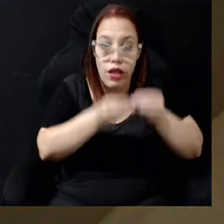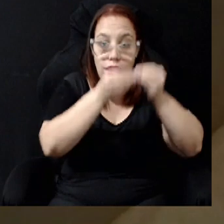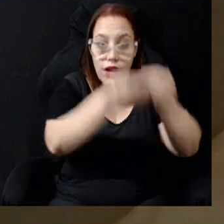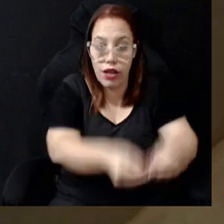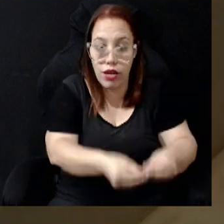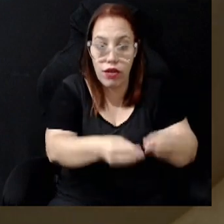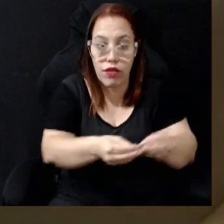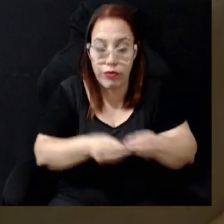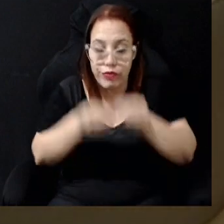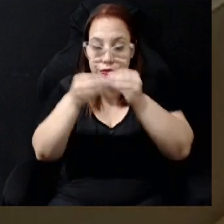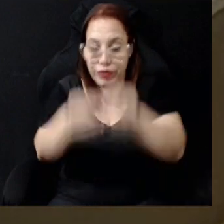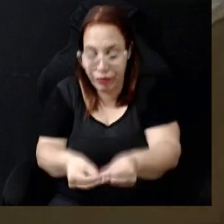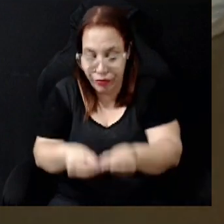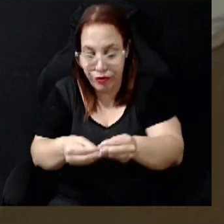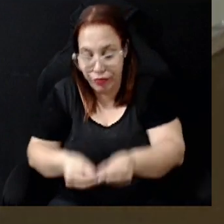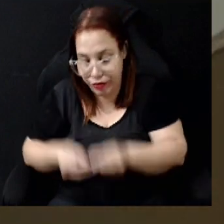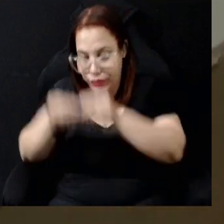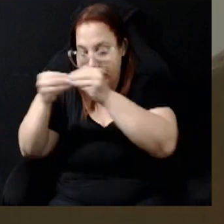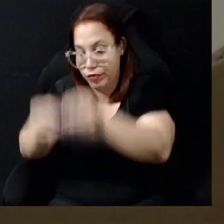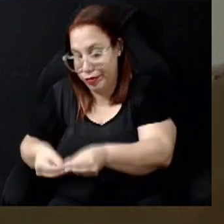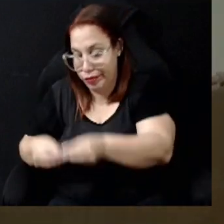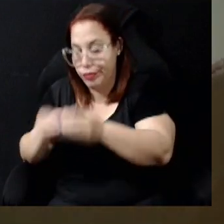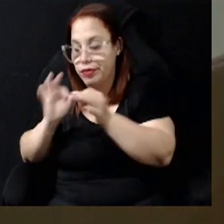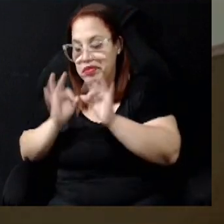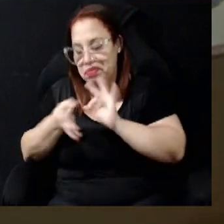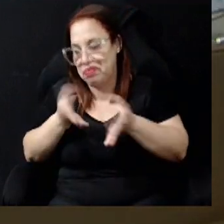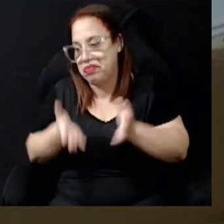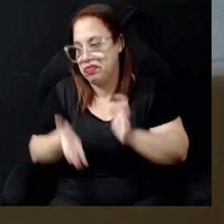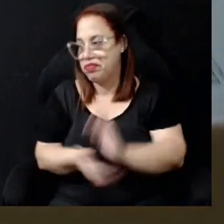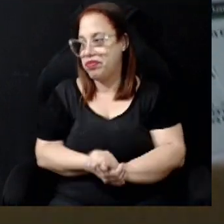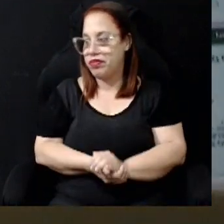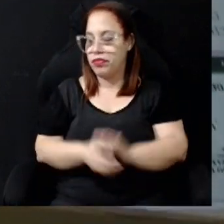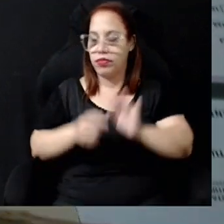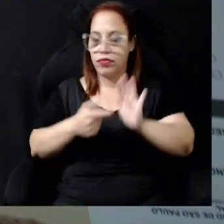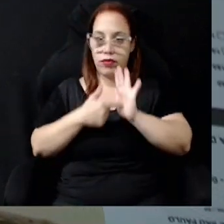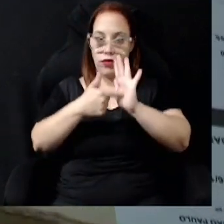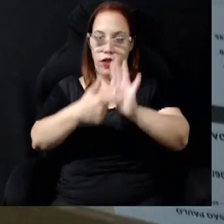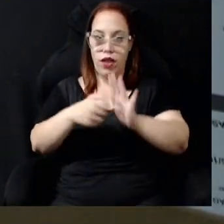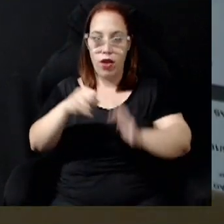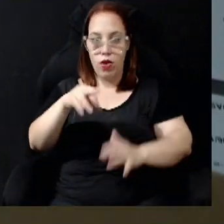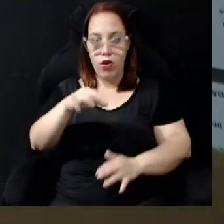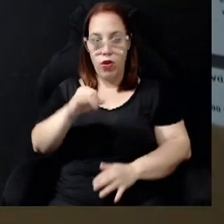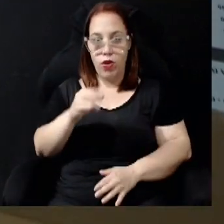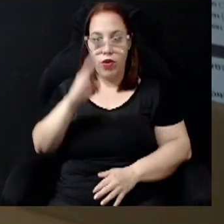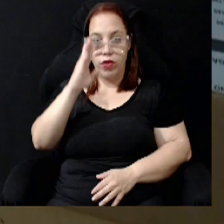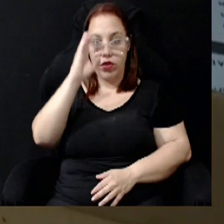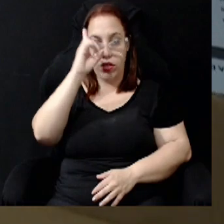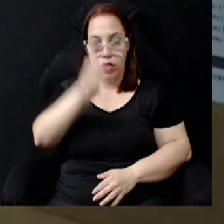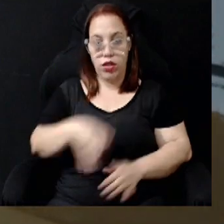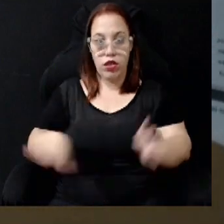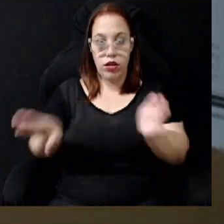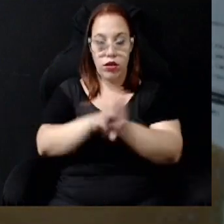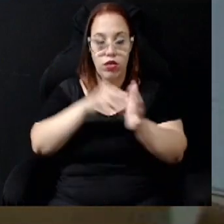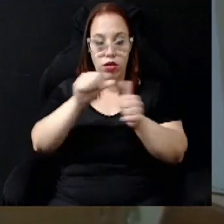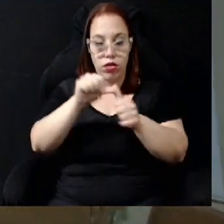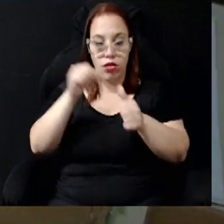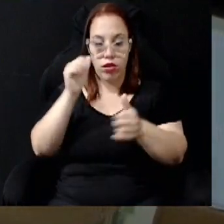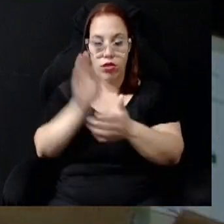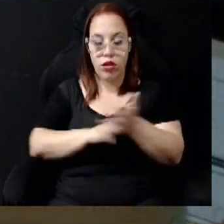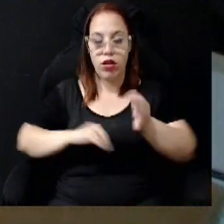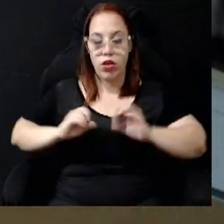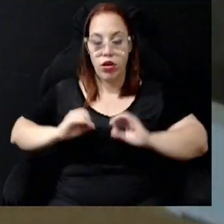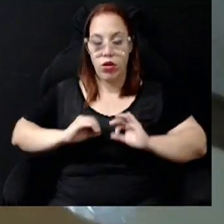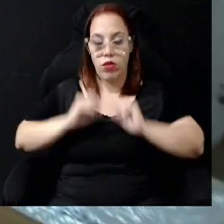para justamente mostrar a mídia que chega primeiro, justamente para mostrar, olha, é